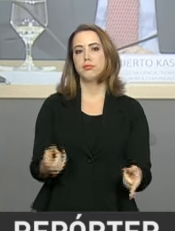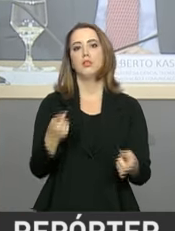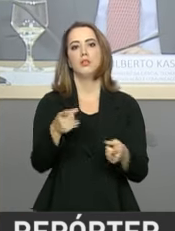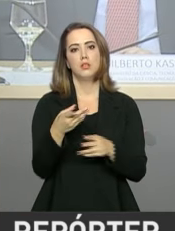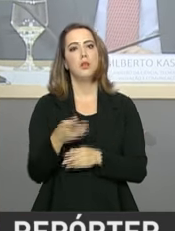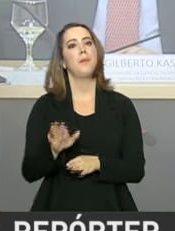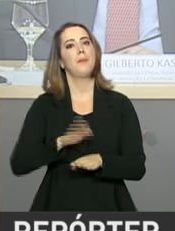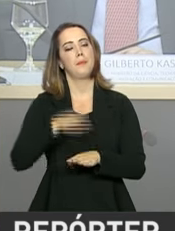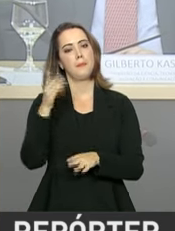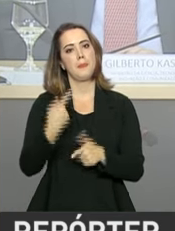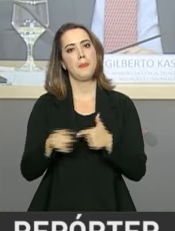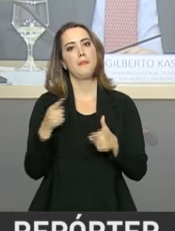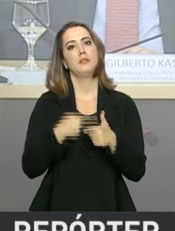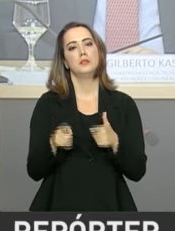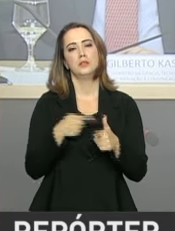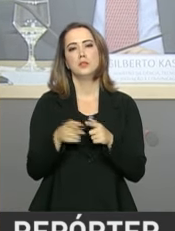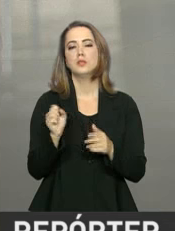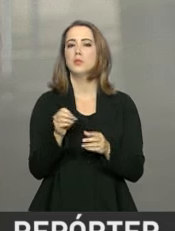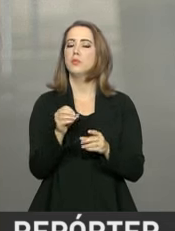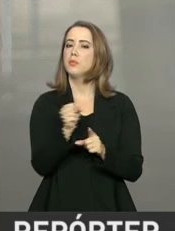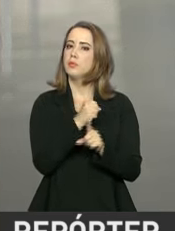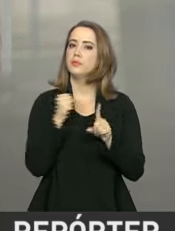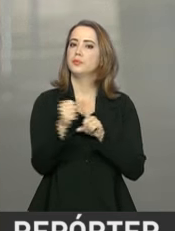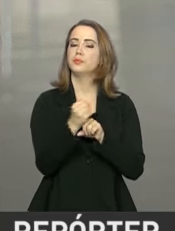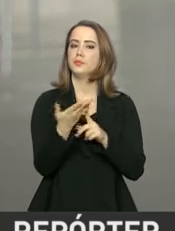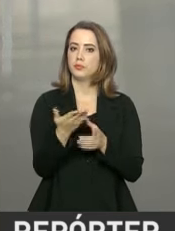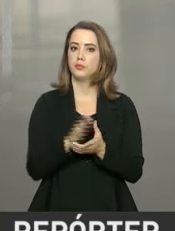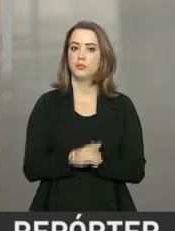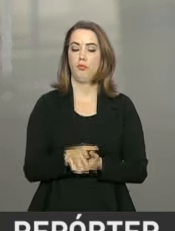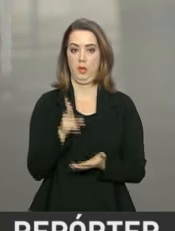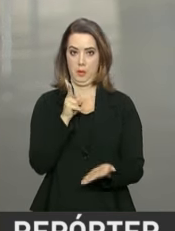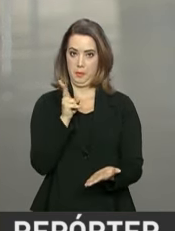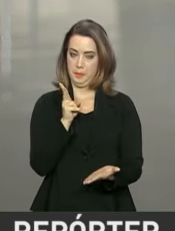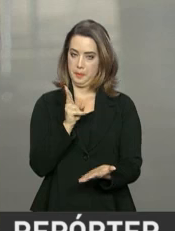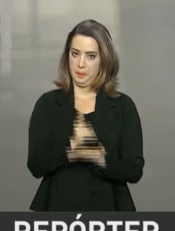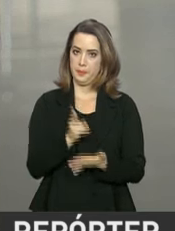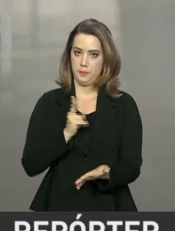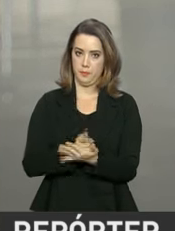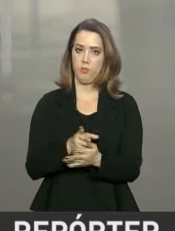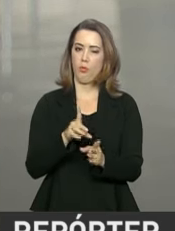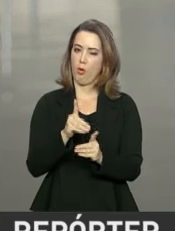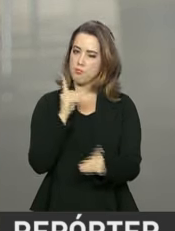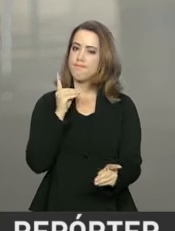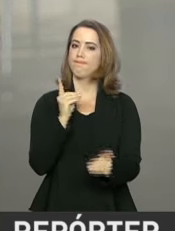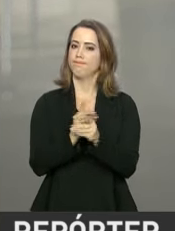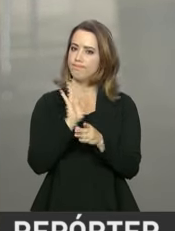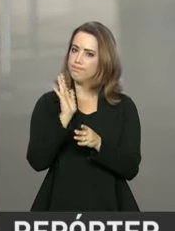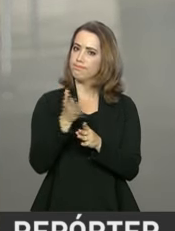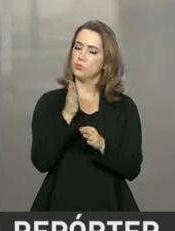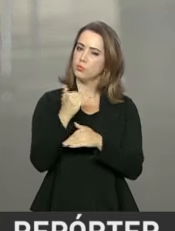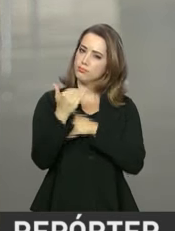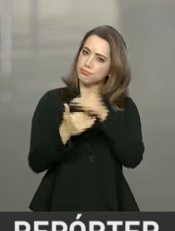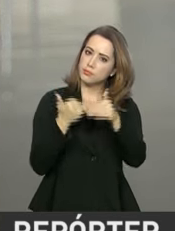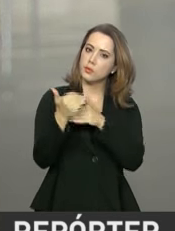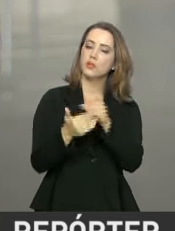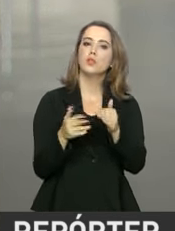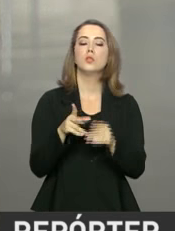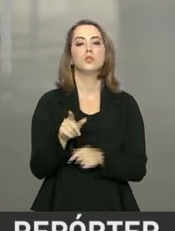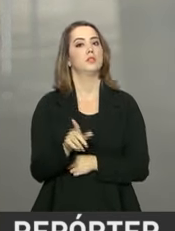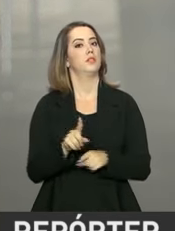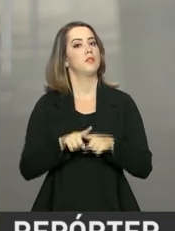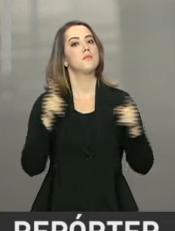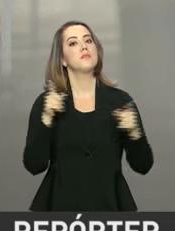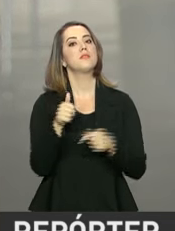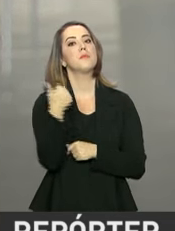instabilidade a instabilidade social mesmo sendo encontro tradicional já aqui em Brasília foi a primeira vez que um